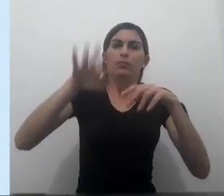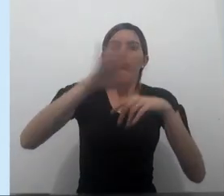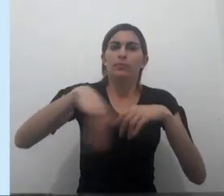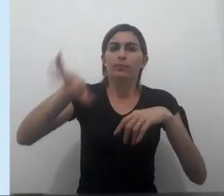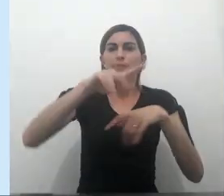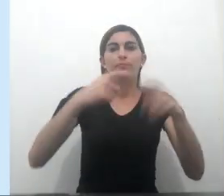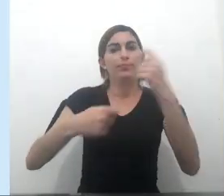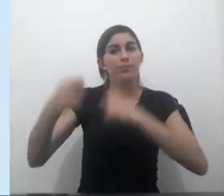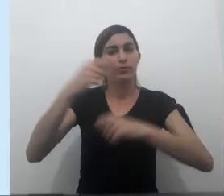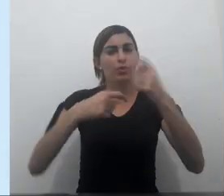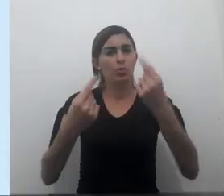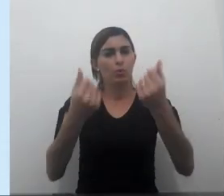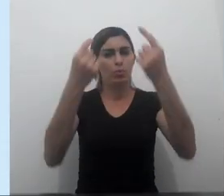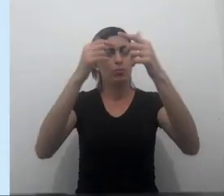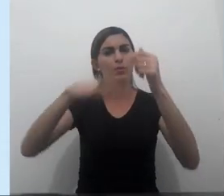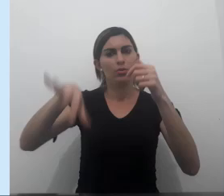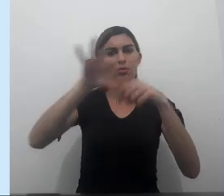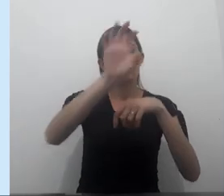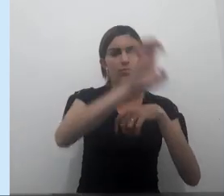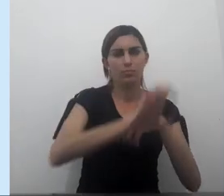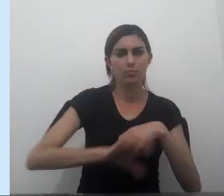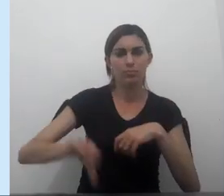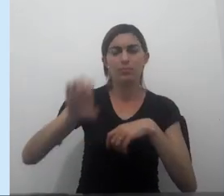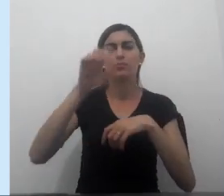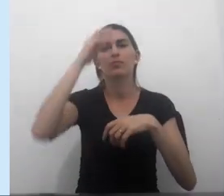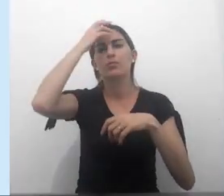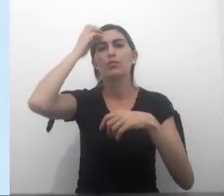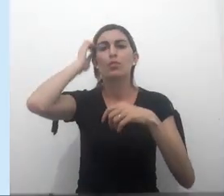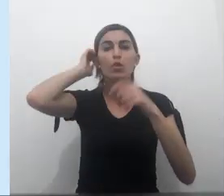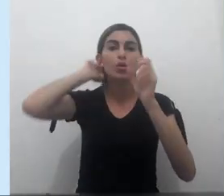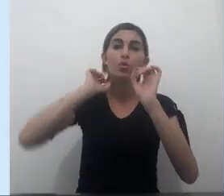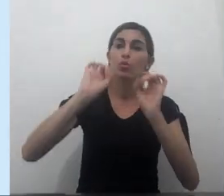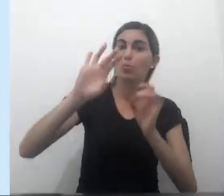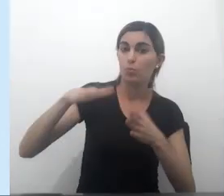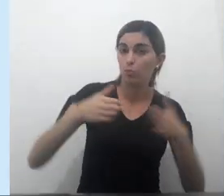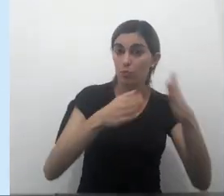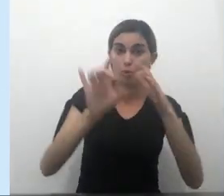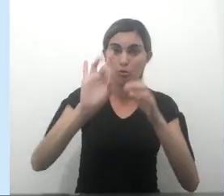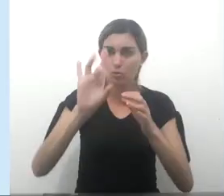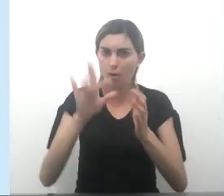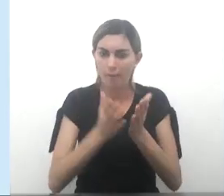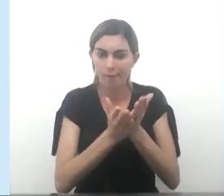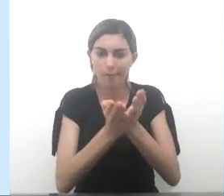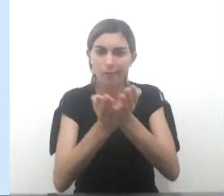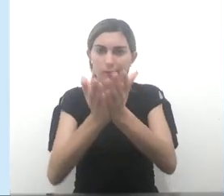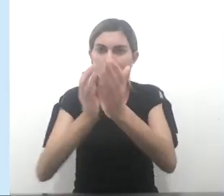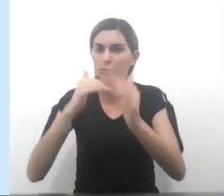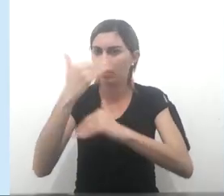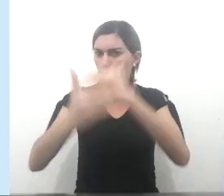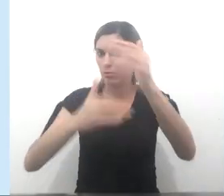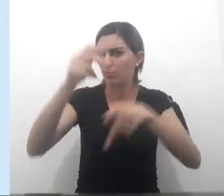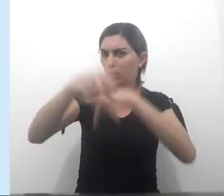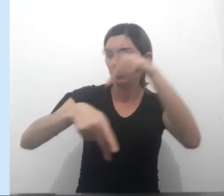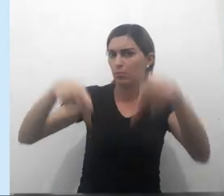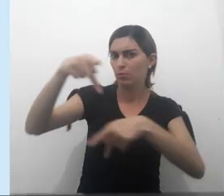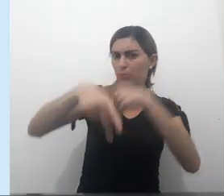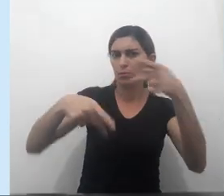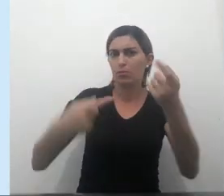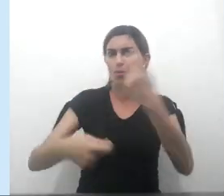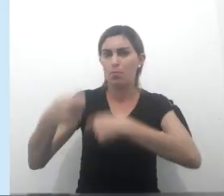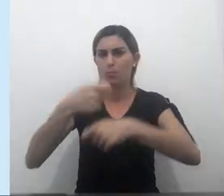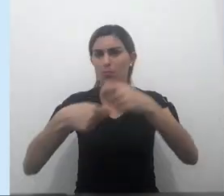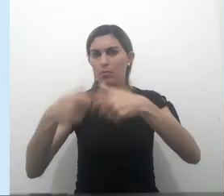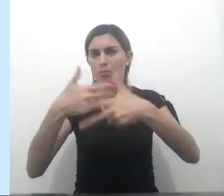dessas regiões. Tá? É interessante a gente observar que esse rio não só serve para navegação e desenvolvimento da população por